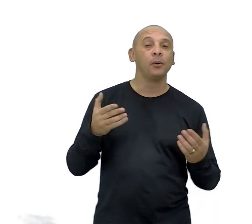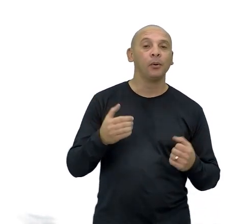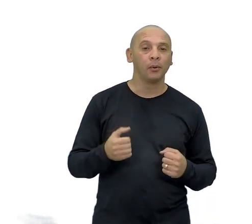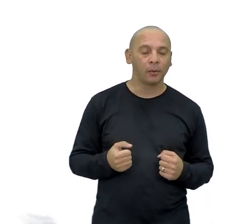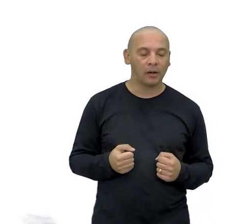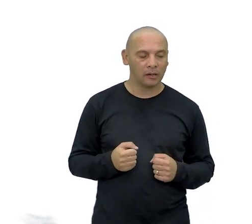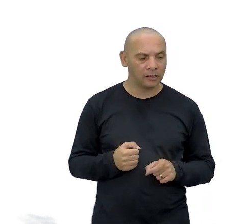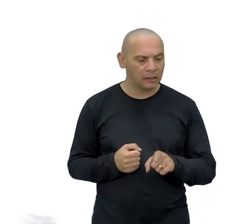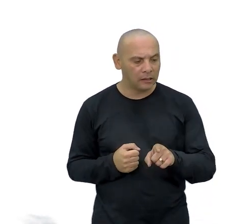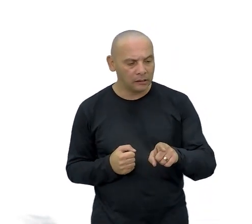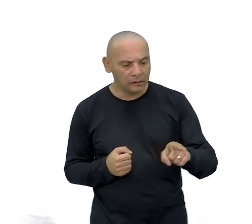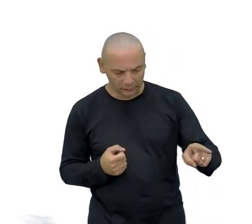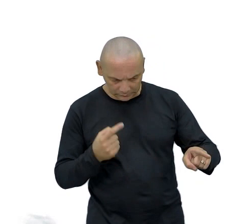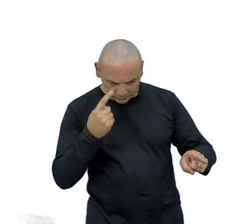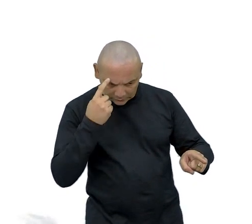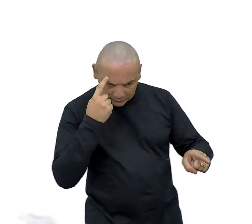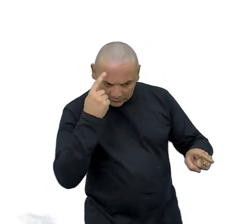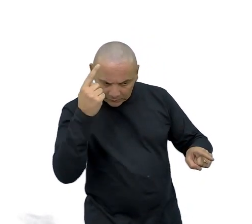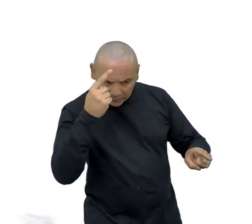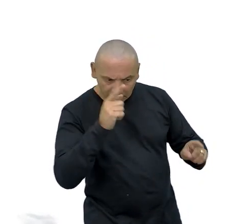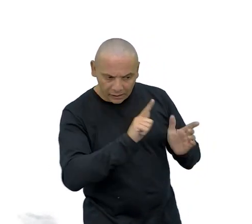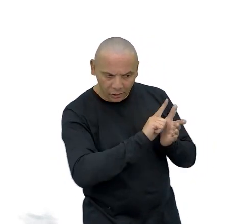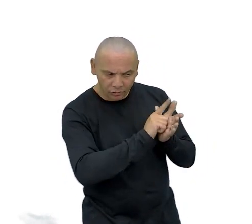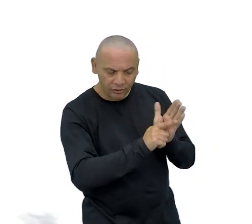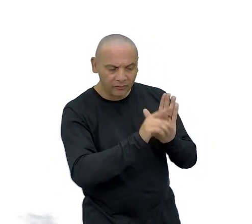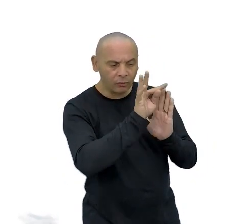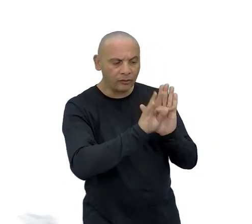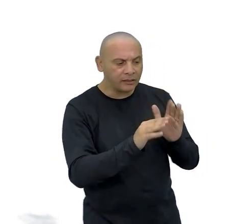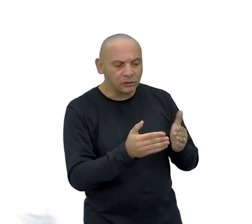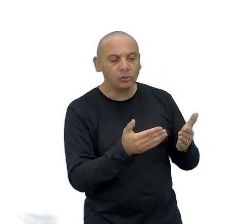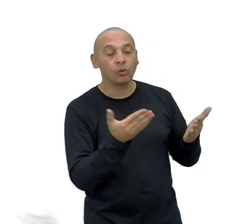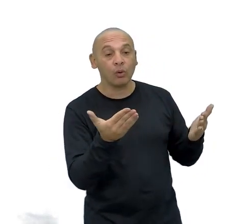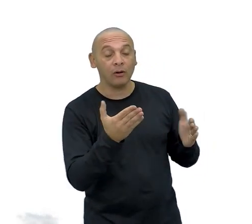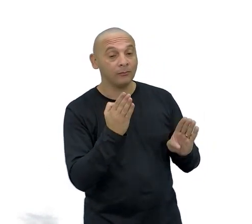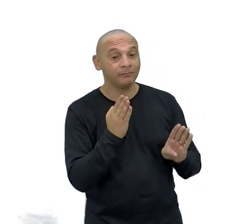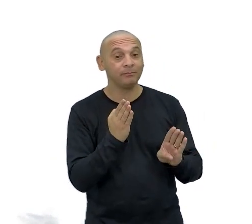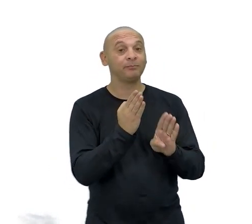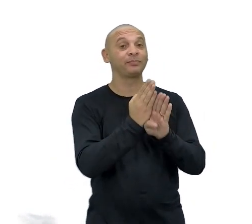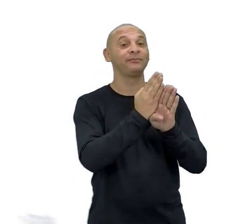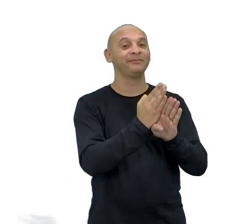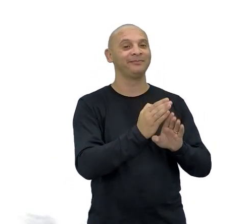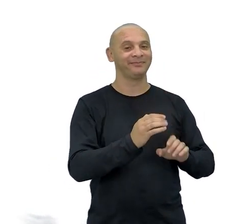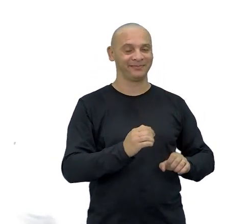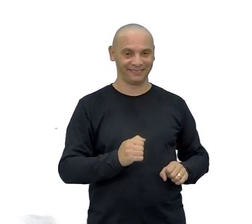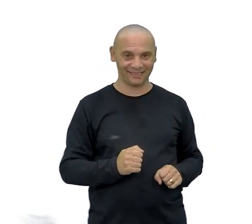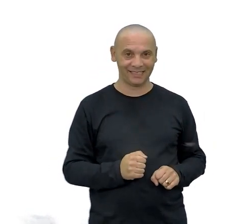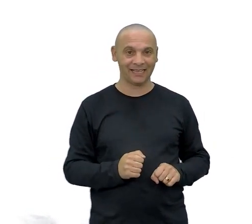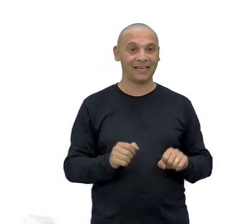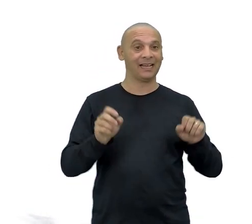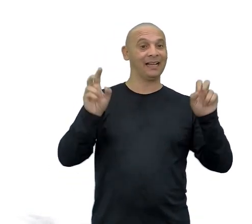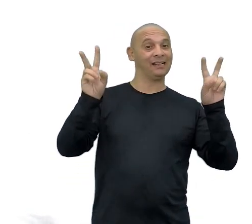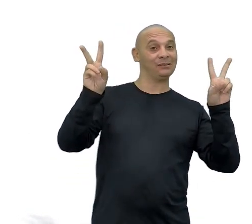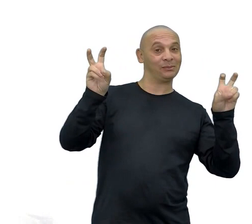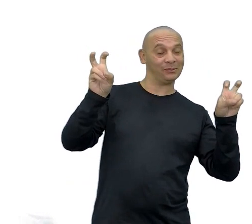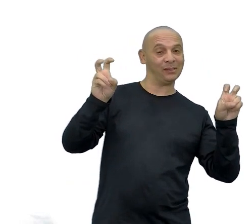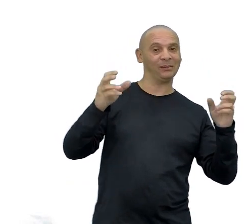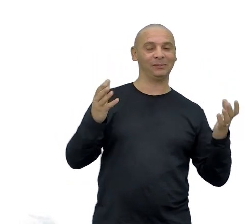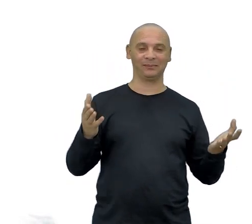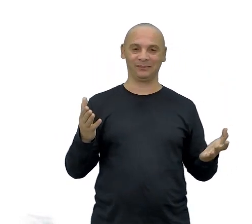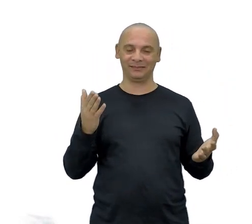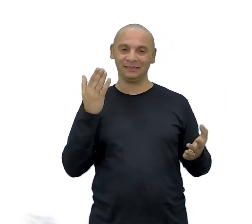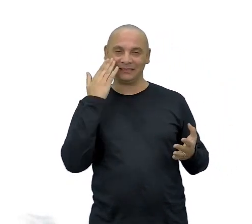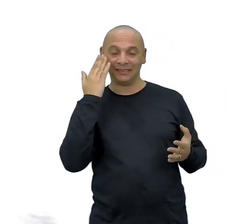a ideia central do gênero textual, relato pessoal. Então, assunto, tema,